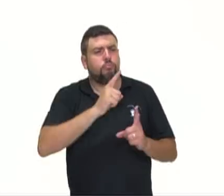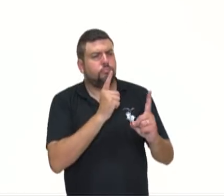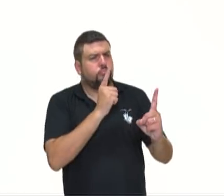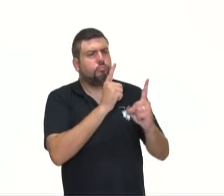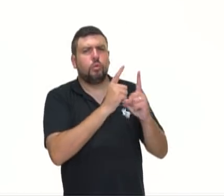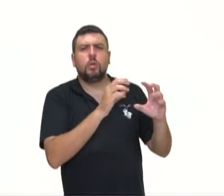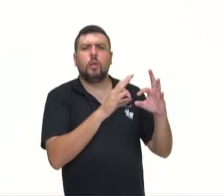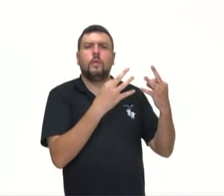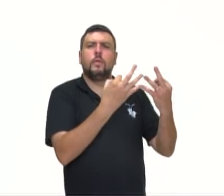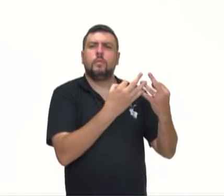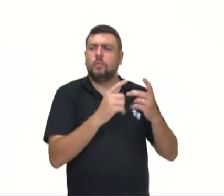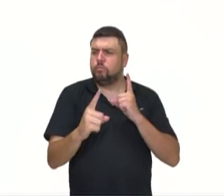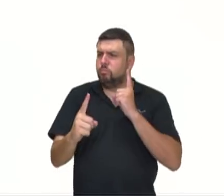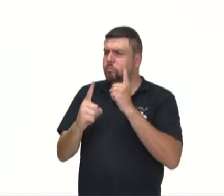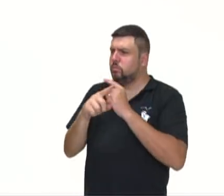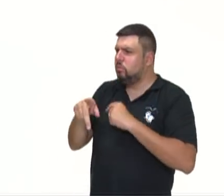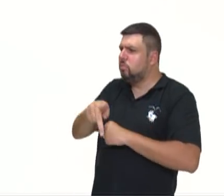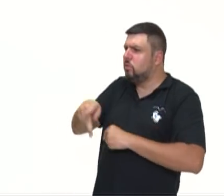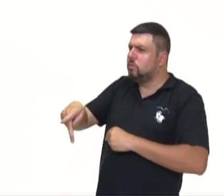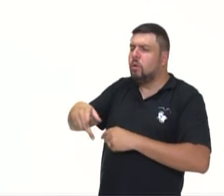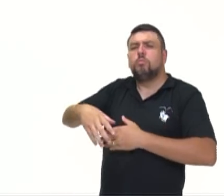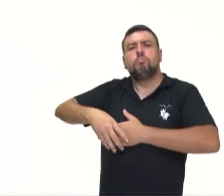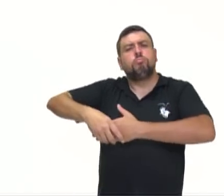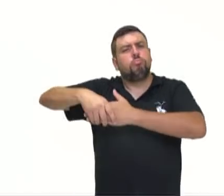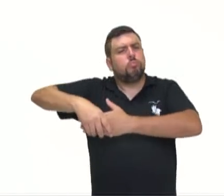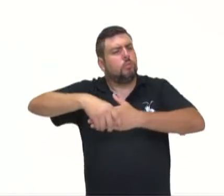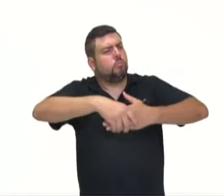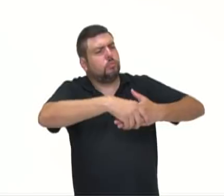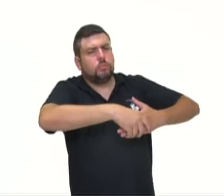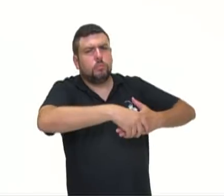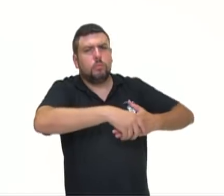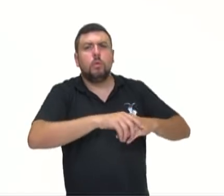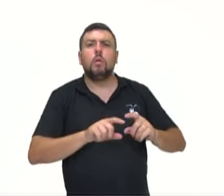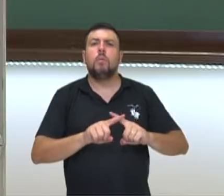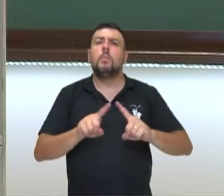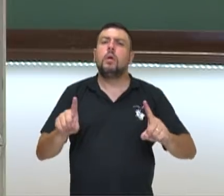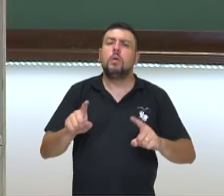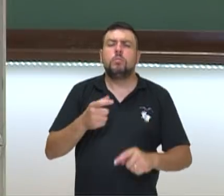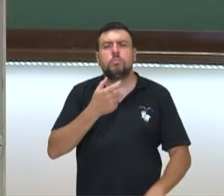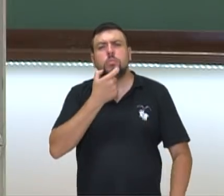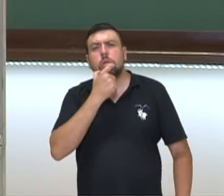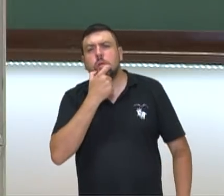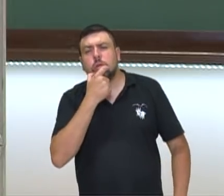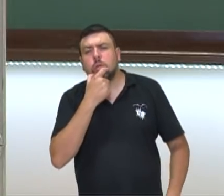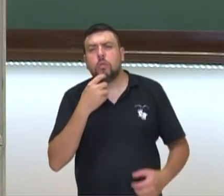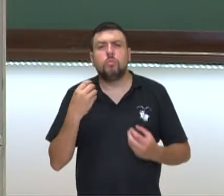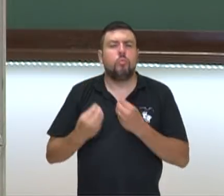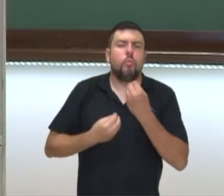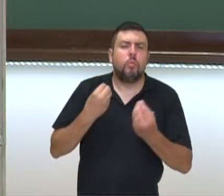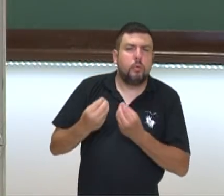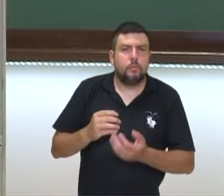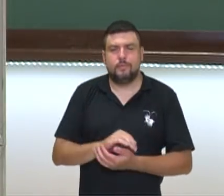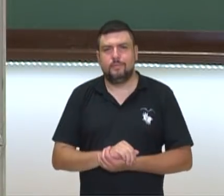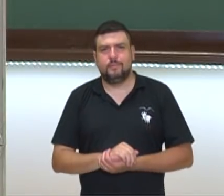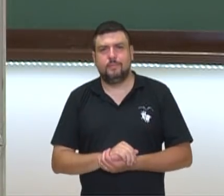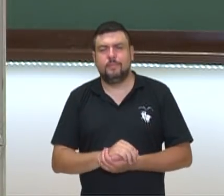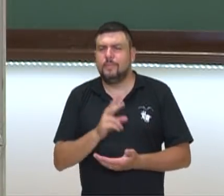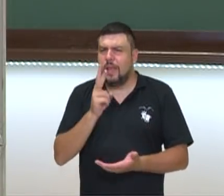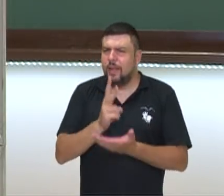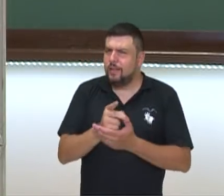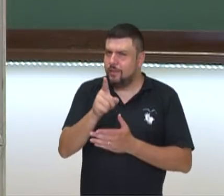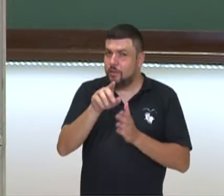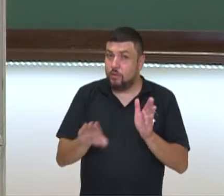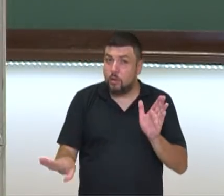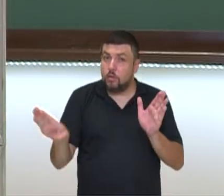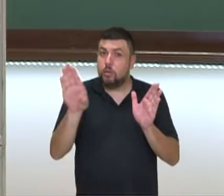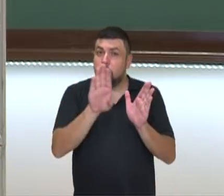amigos, professores e conhecidos. Vamos descobrir quais são eles em inglês? Ou seja, toda vez que você chega em algum lugar, você cumprimenta as pessoas. Temos